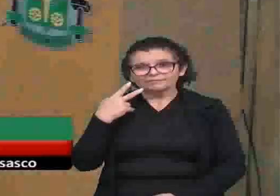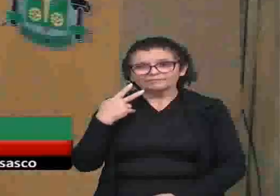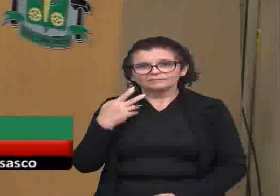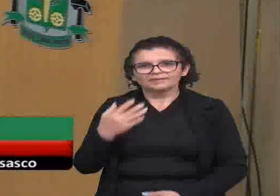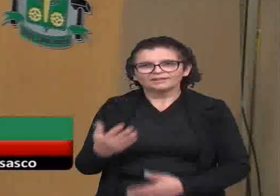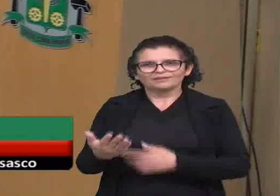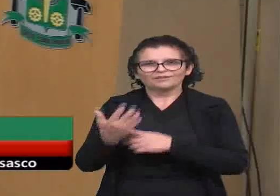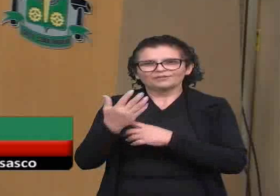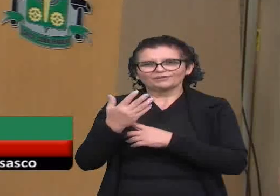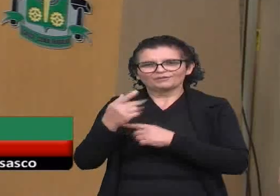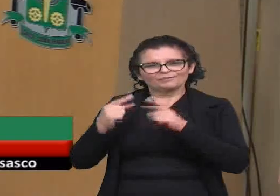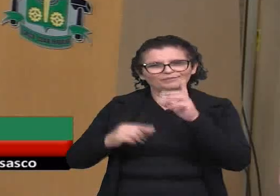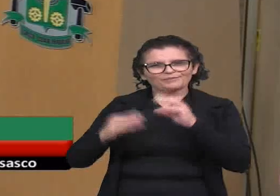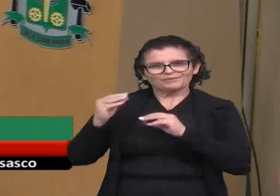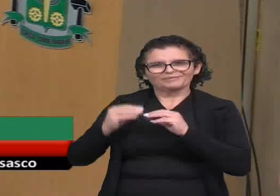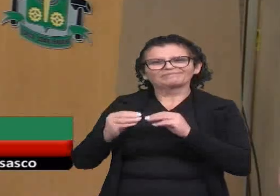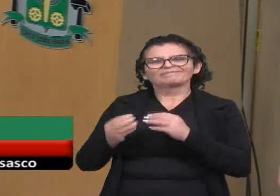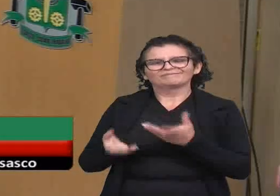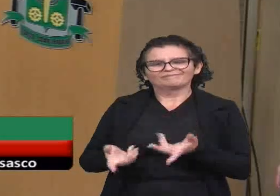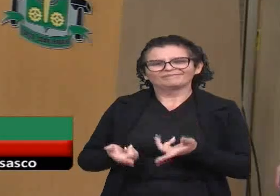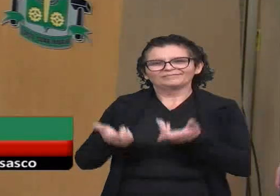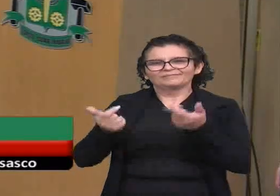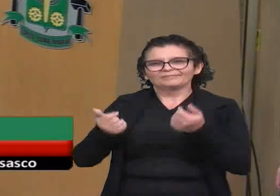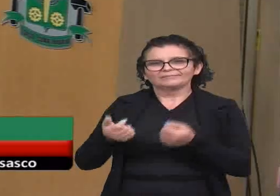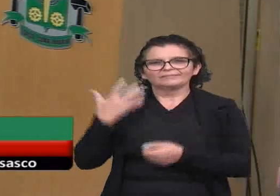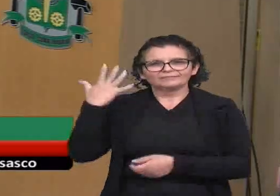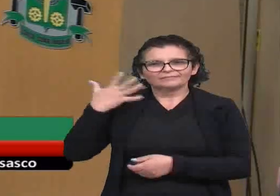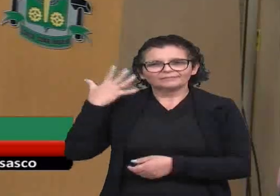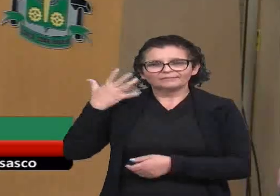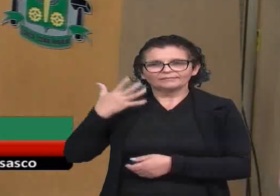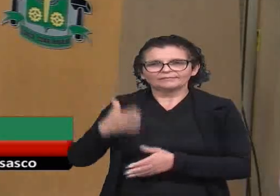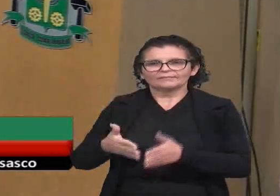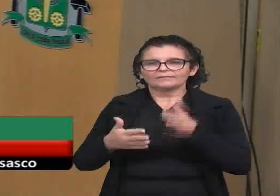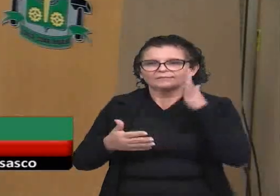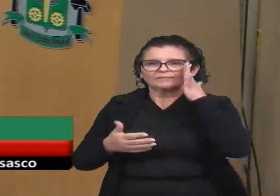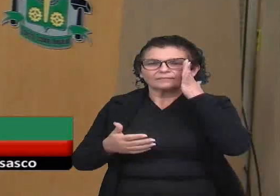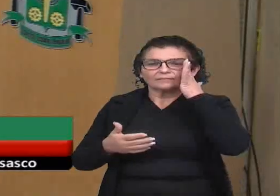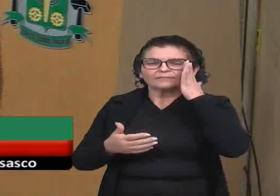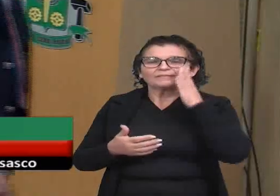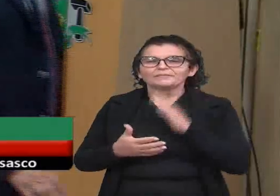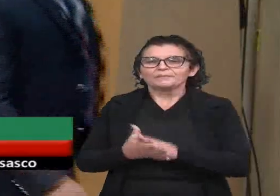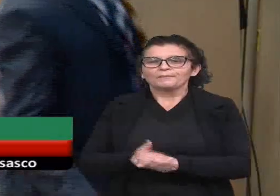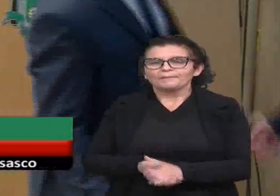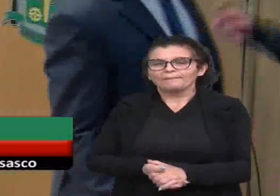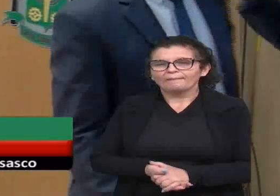ajudou muito aqui no debate. Uma parte, vereador. Uma parte, nobre vereador.